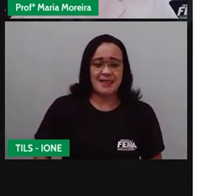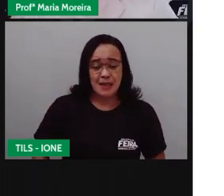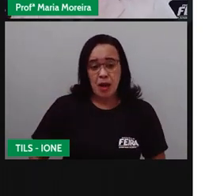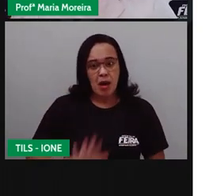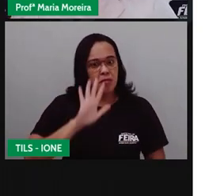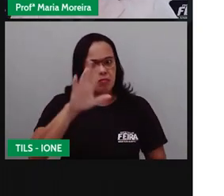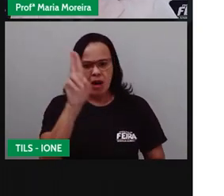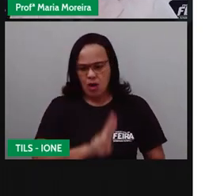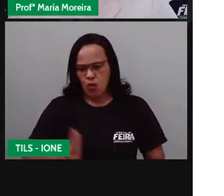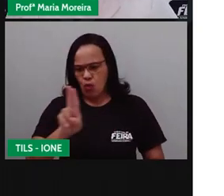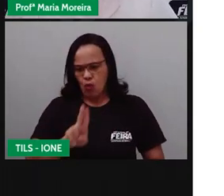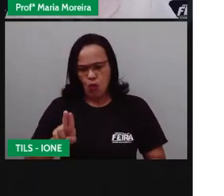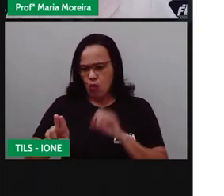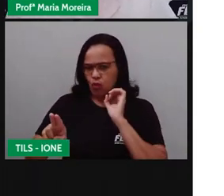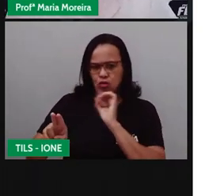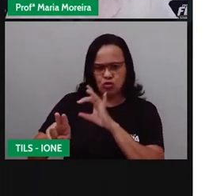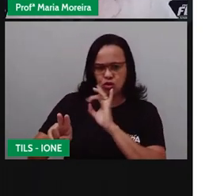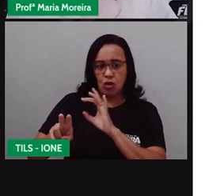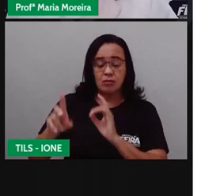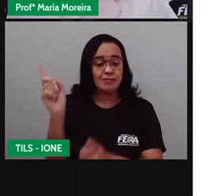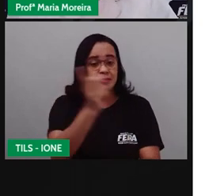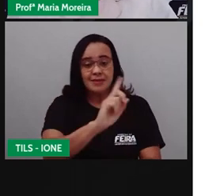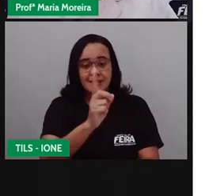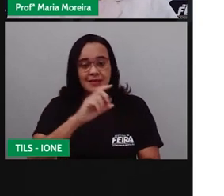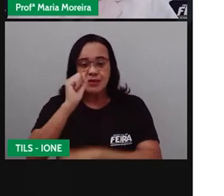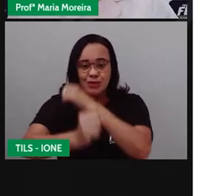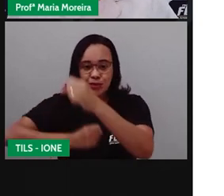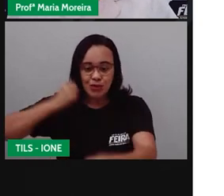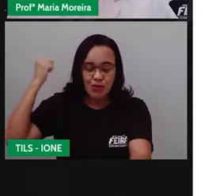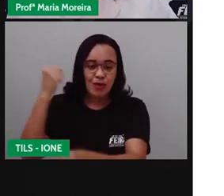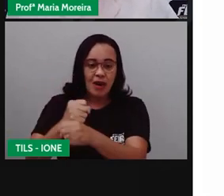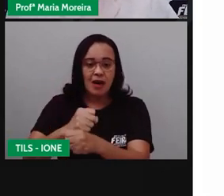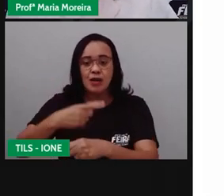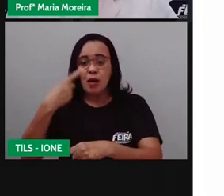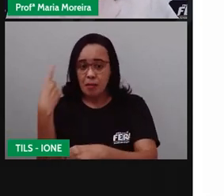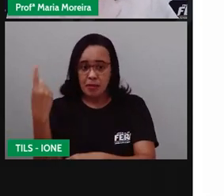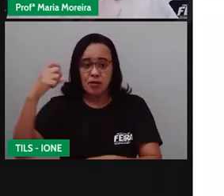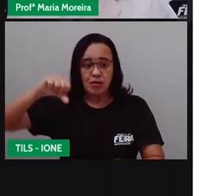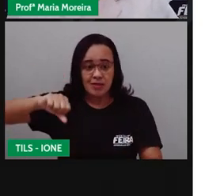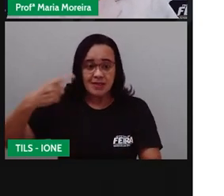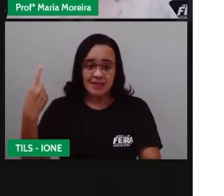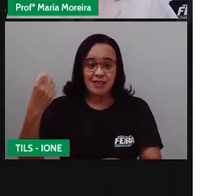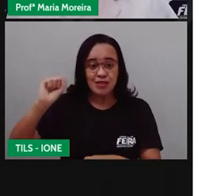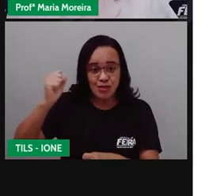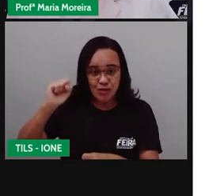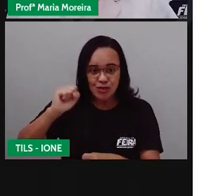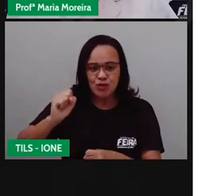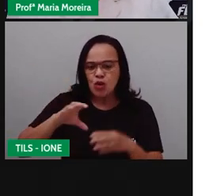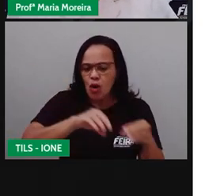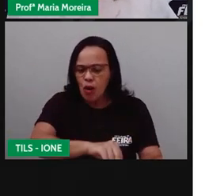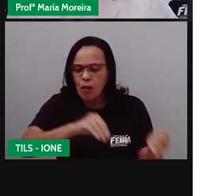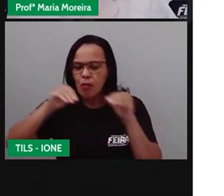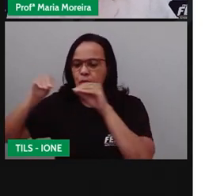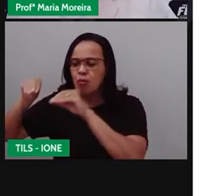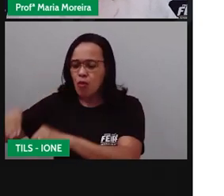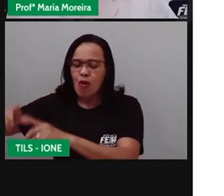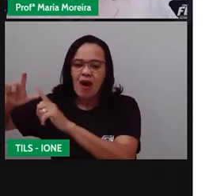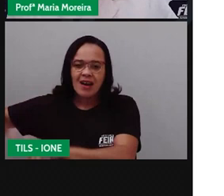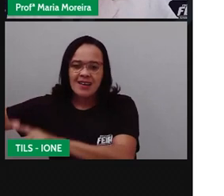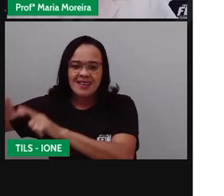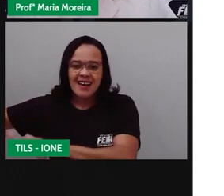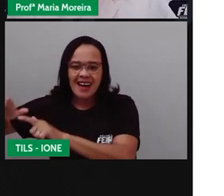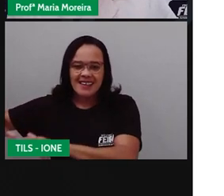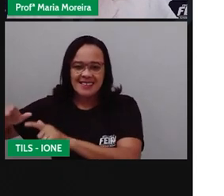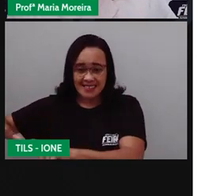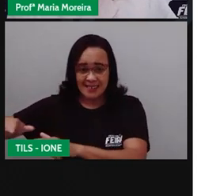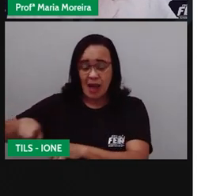utilizado aí só para isso. Em 1918, Santos Dumont foi morar em Petrópolis, né, no Morro do Encantado, em